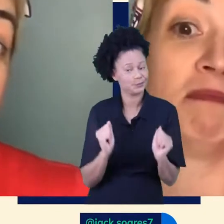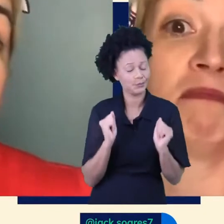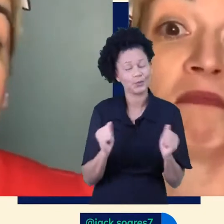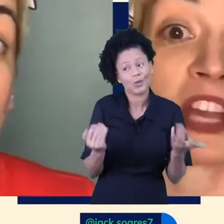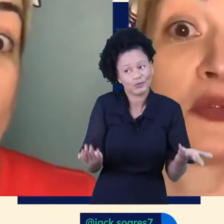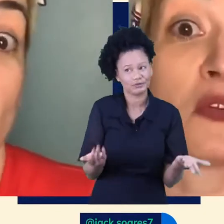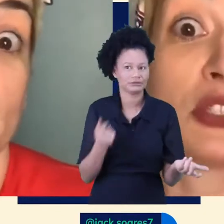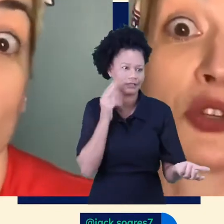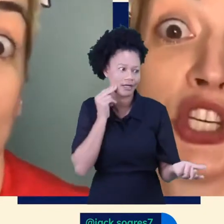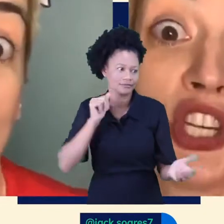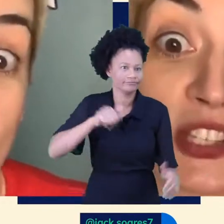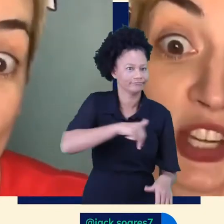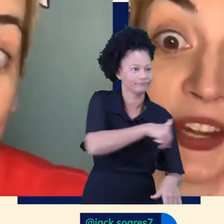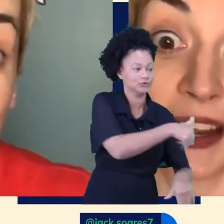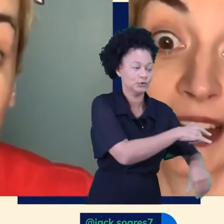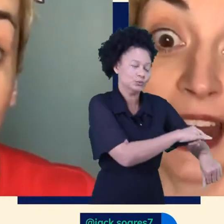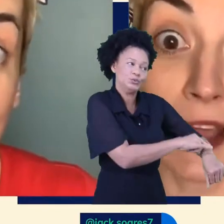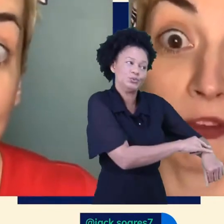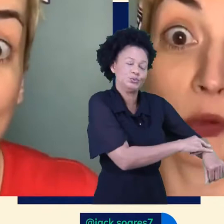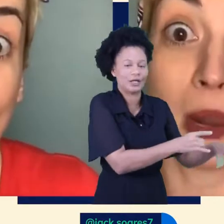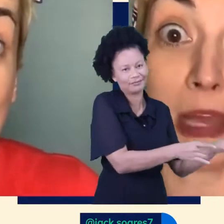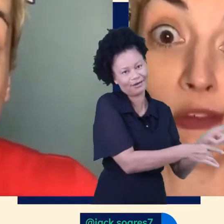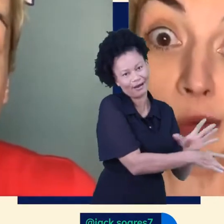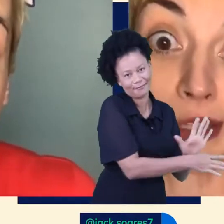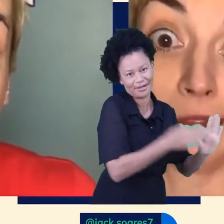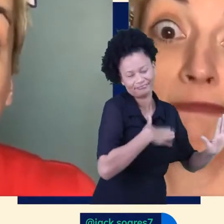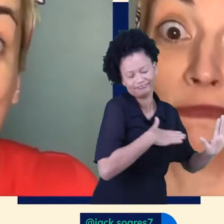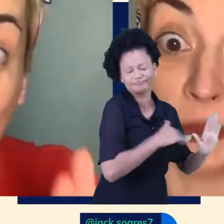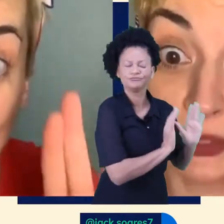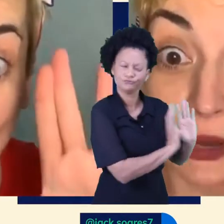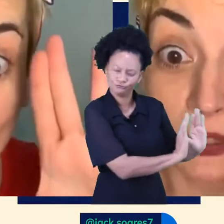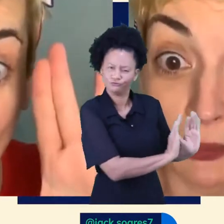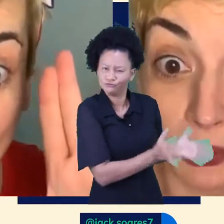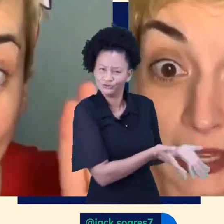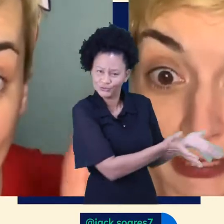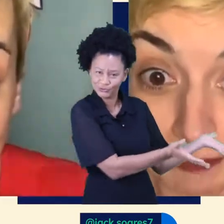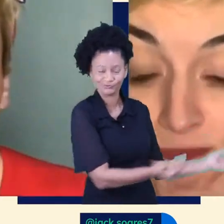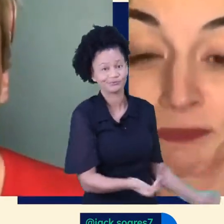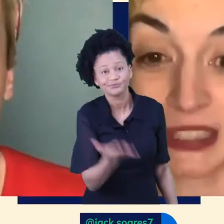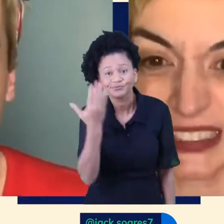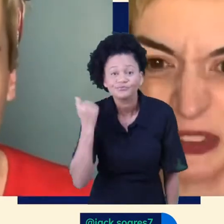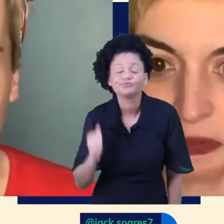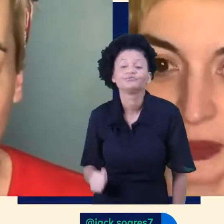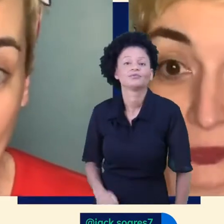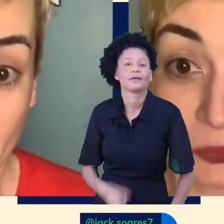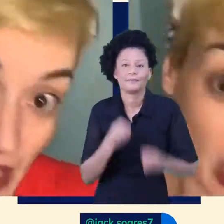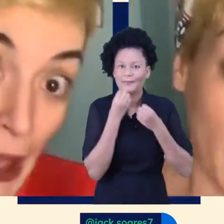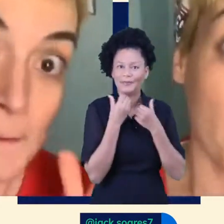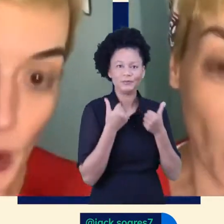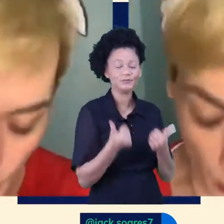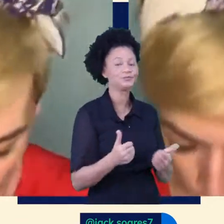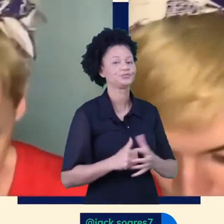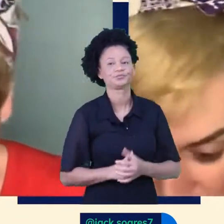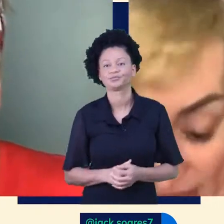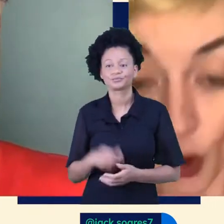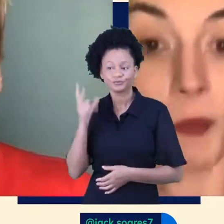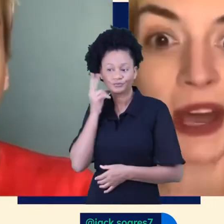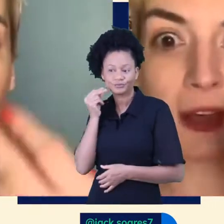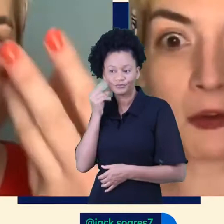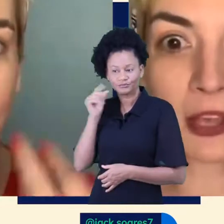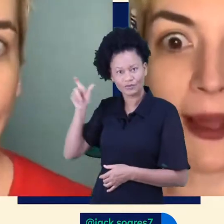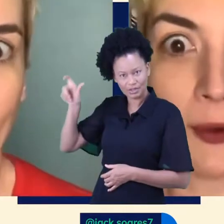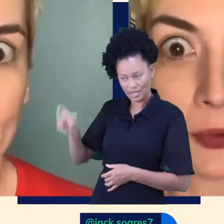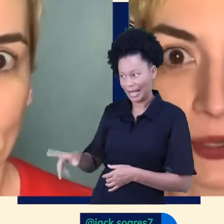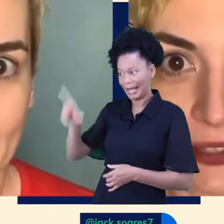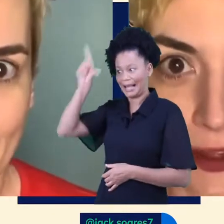ela resolveu fazer um xixi antes de entrar aqui na live, entre uma live e outra. Vamos mudar o tempo dela? Então vamos. Bom, como a